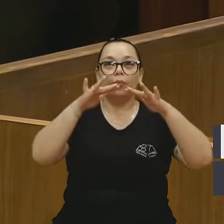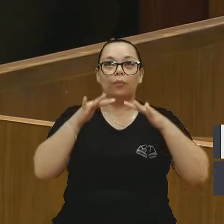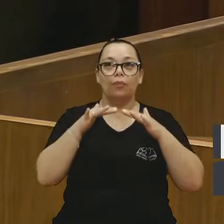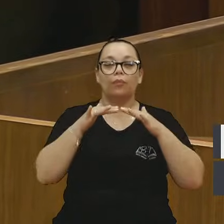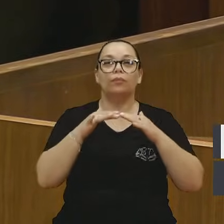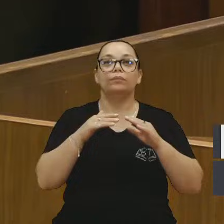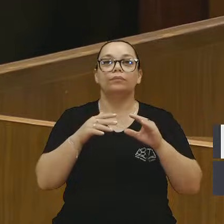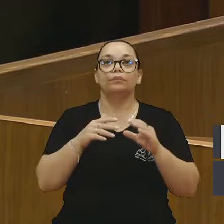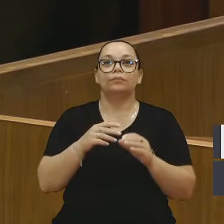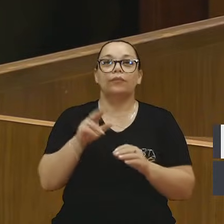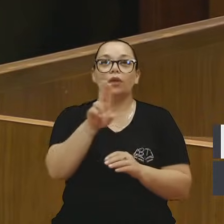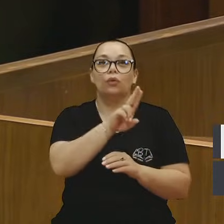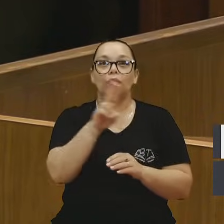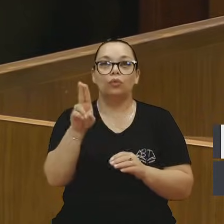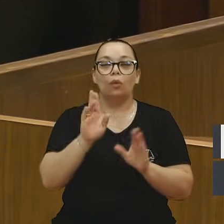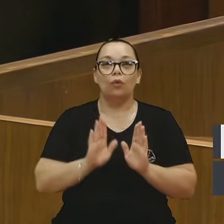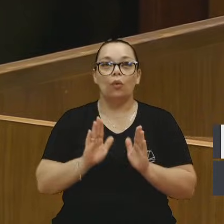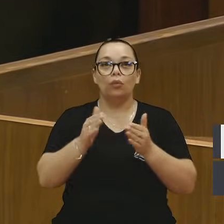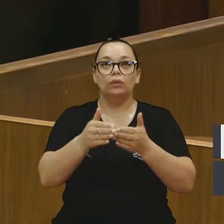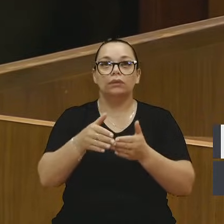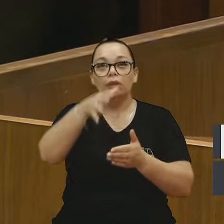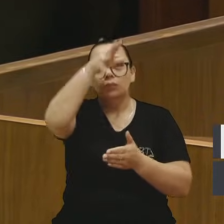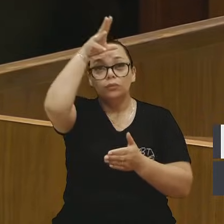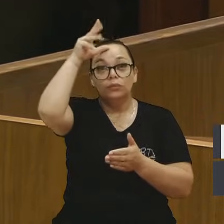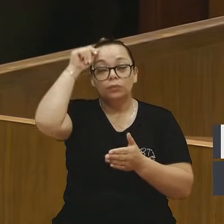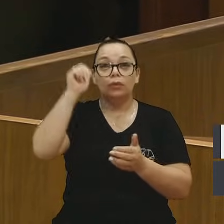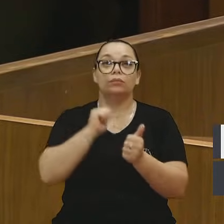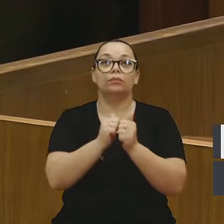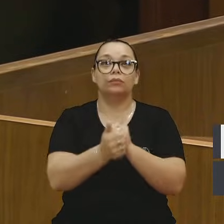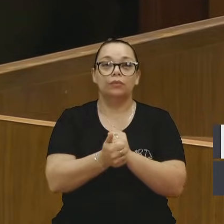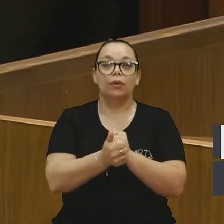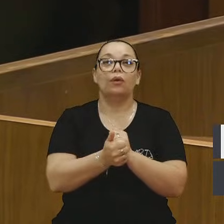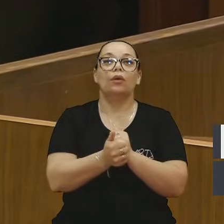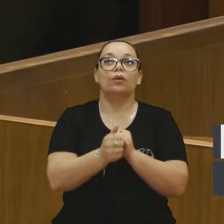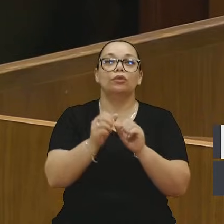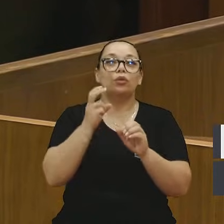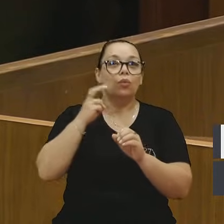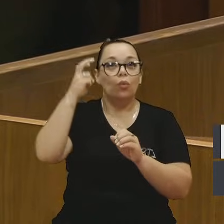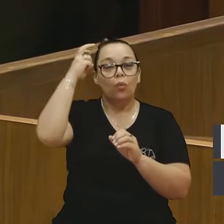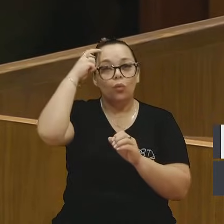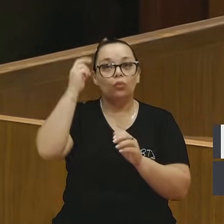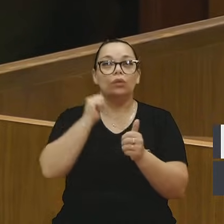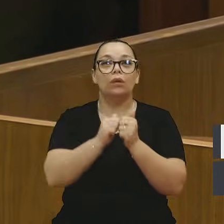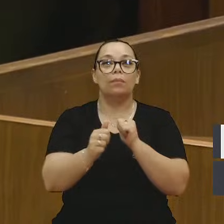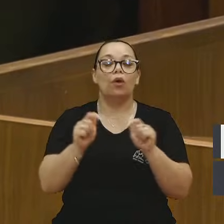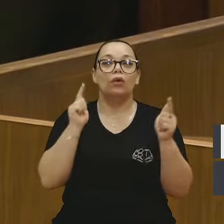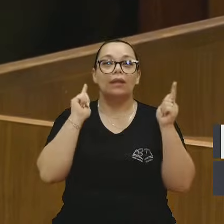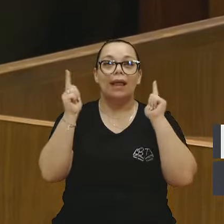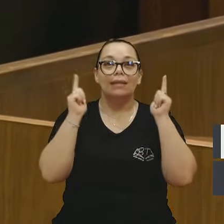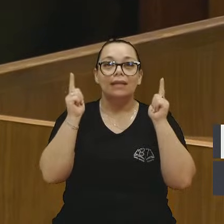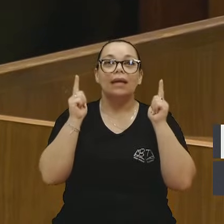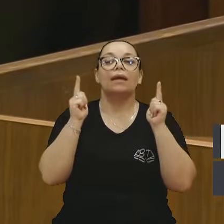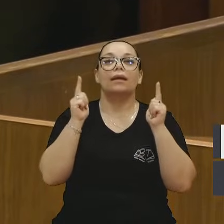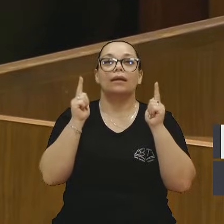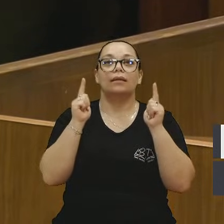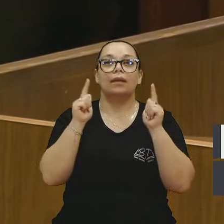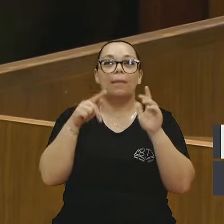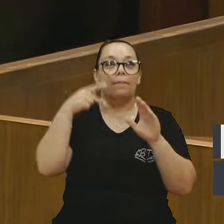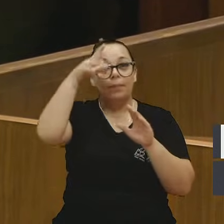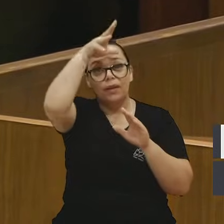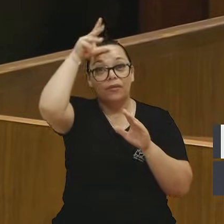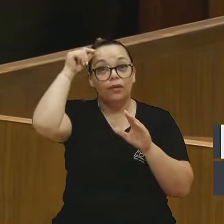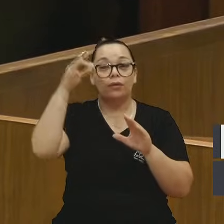Rossetti, em nome do Conselho Municipal do Desporto, da Comissão de Cultura, Esporte e Lazer, da Prefeitura de Caxias do